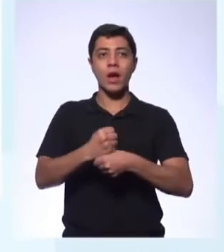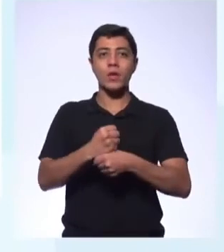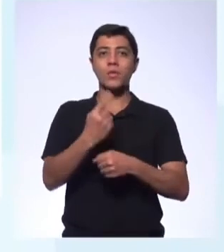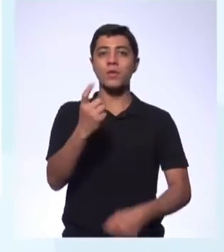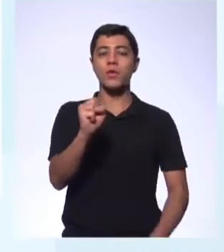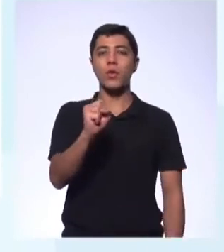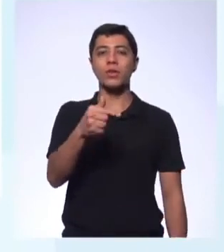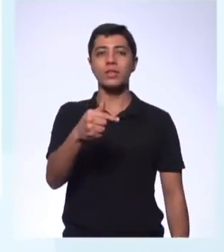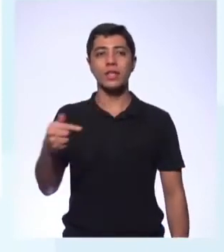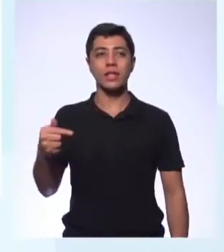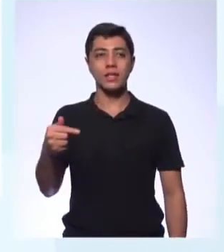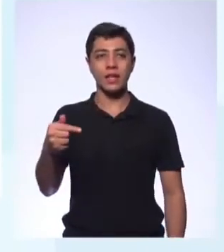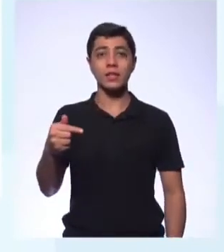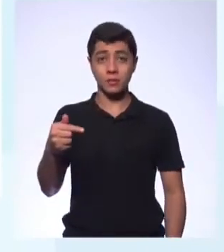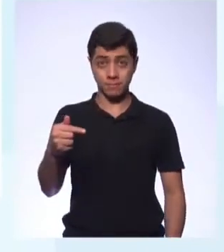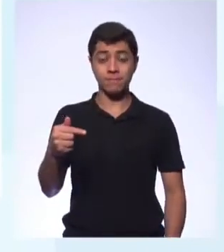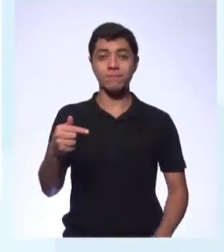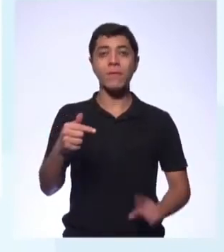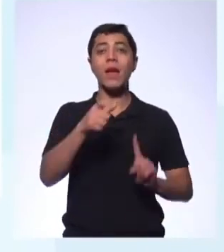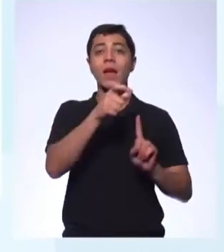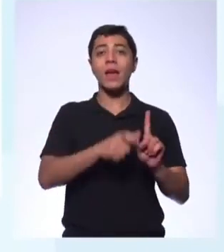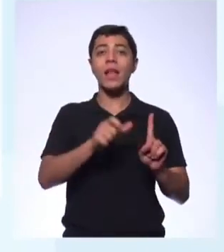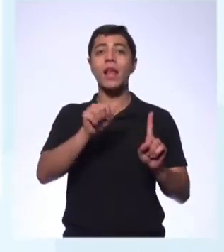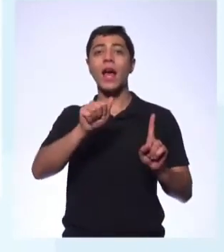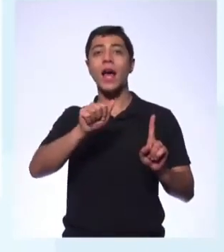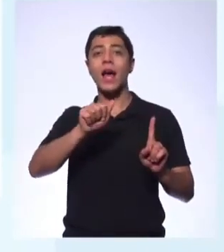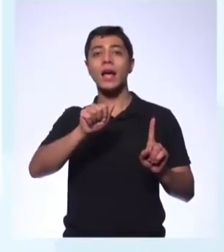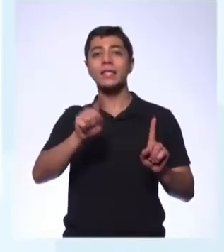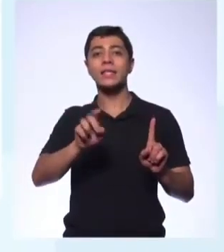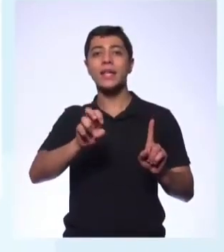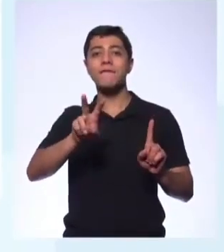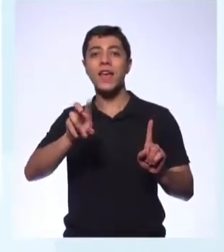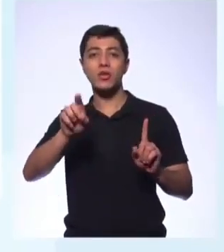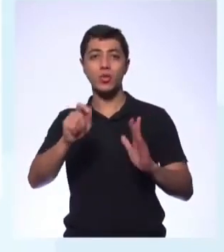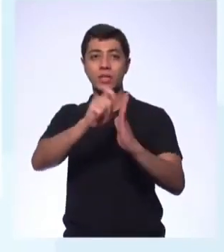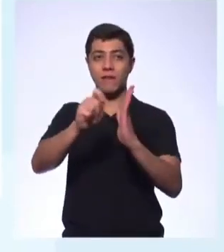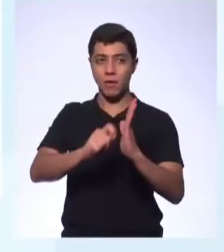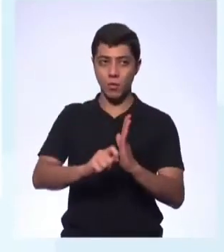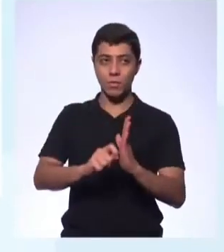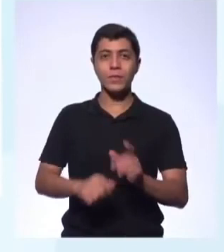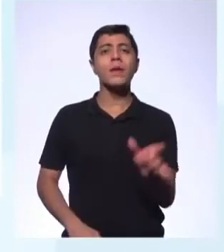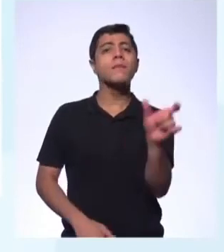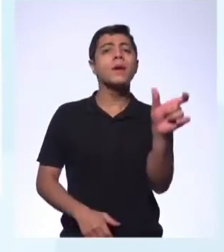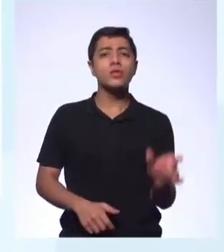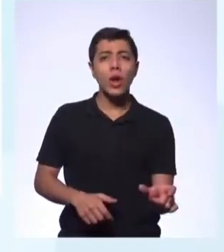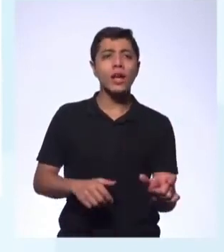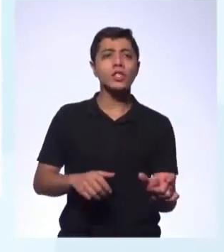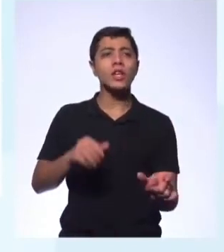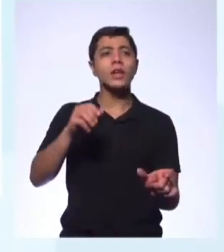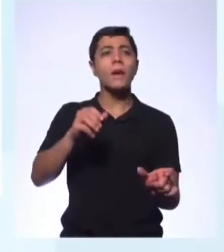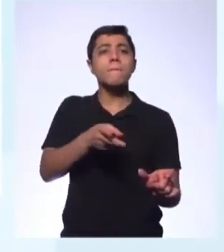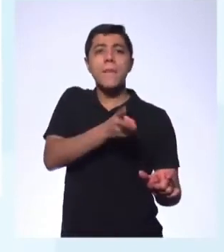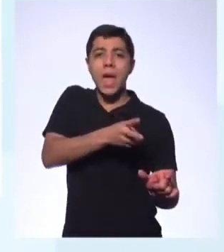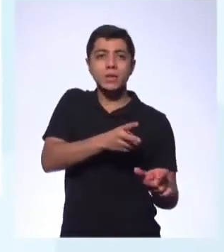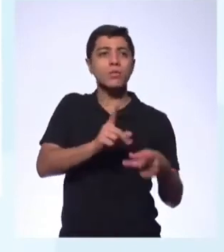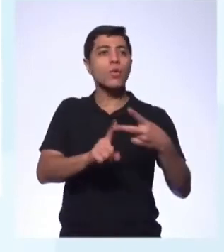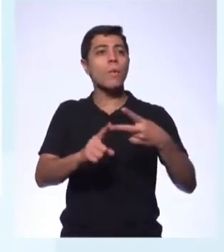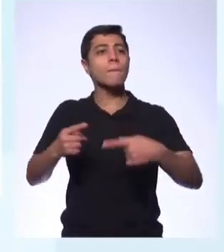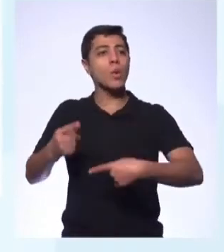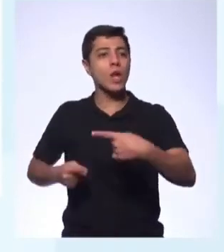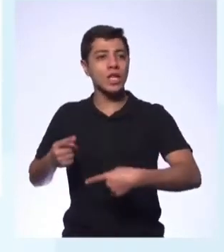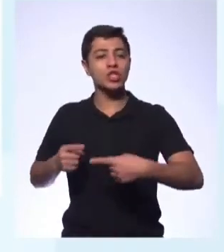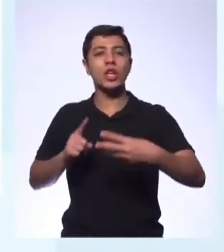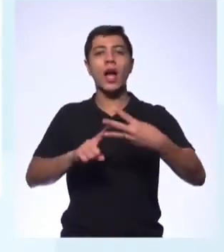Azevedo, cena 2, é o que leremos daqui a pouquinho. Os personagens estão aí, olha, o mesmo, a política, a febre amarela, a